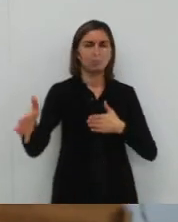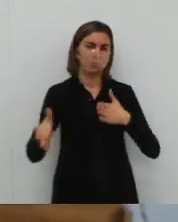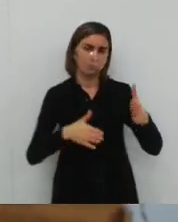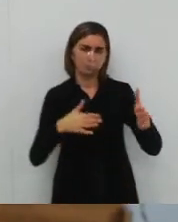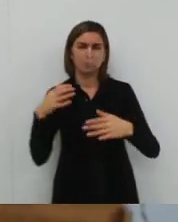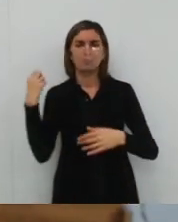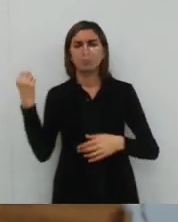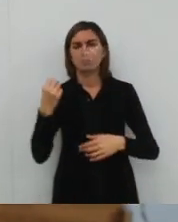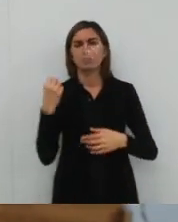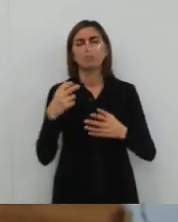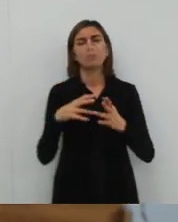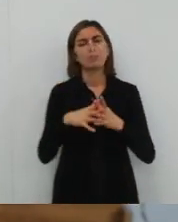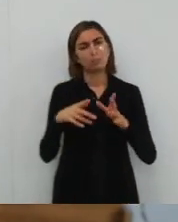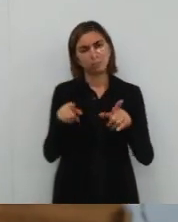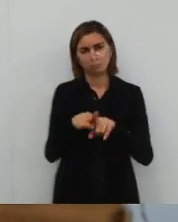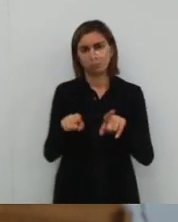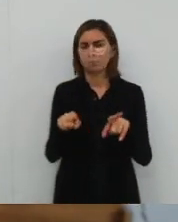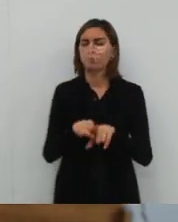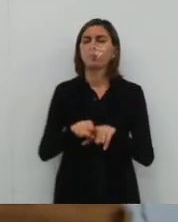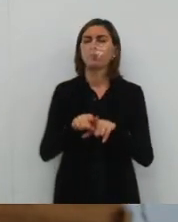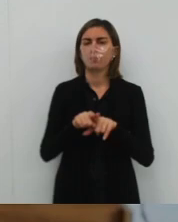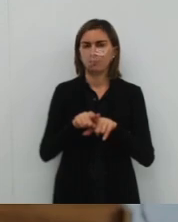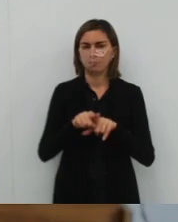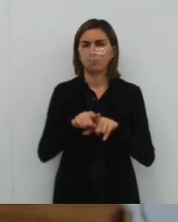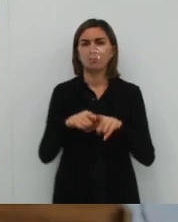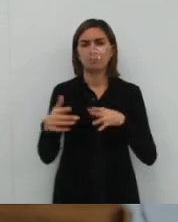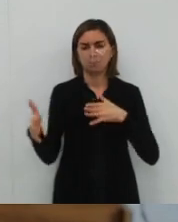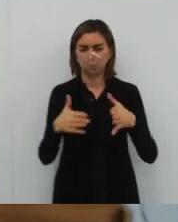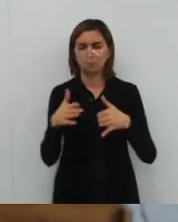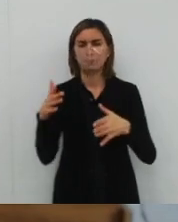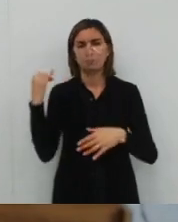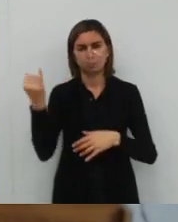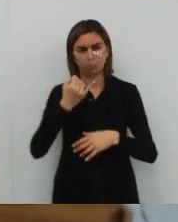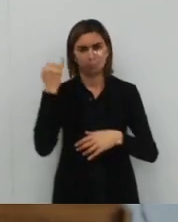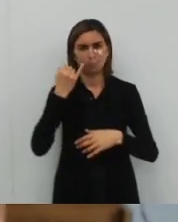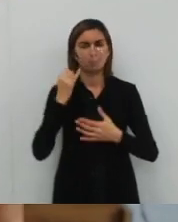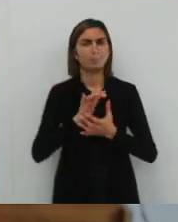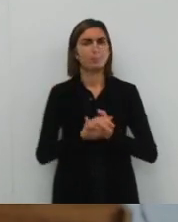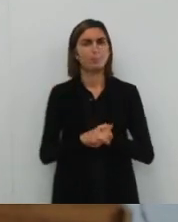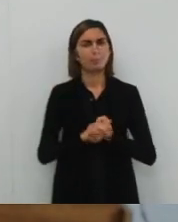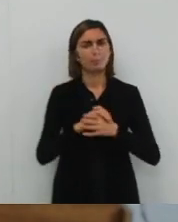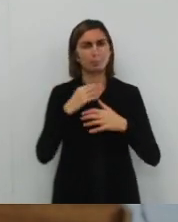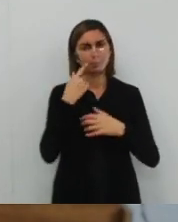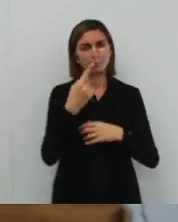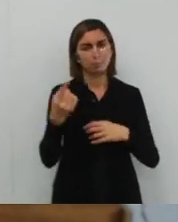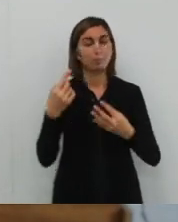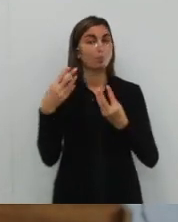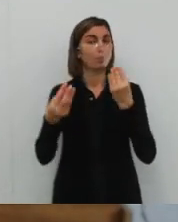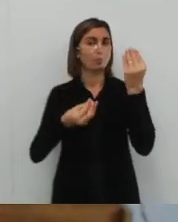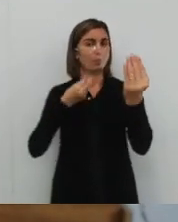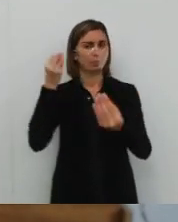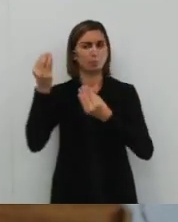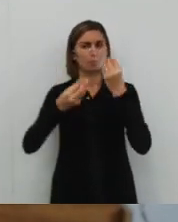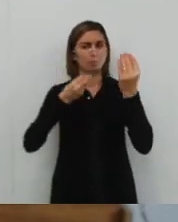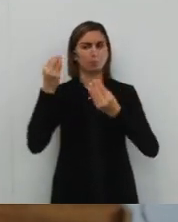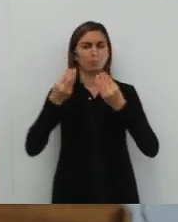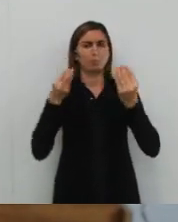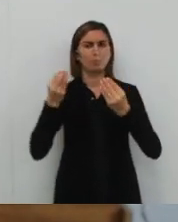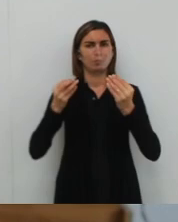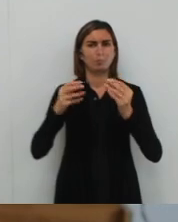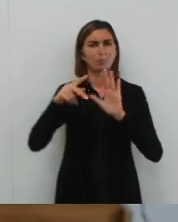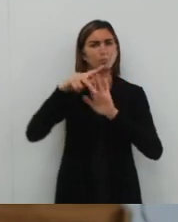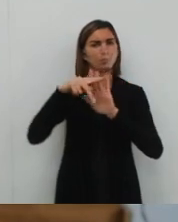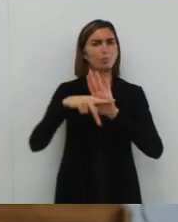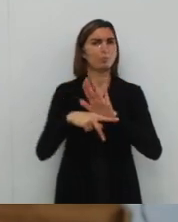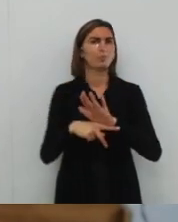isso também foi uma situação muito importante. Tá? Como é que foi aí o